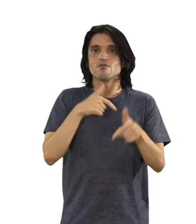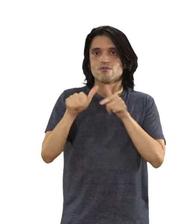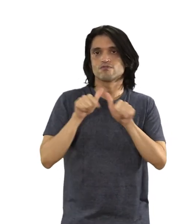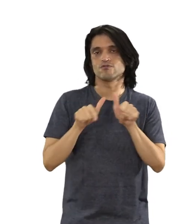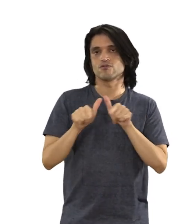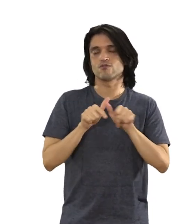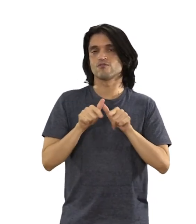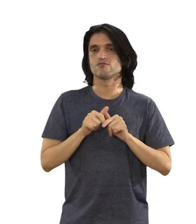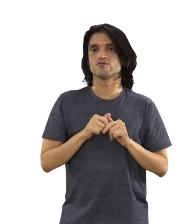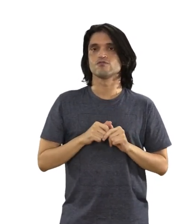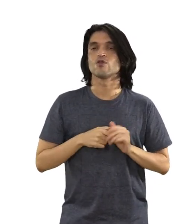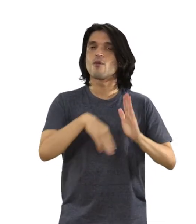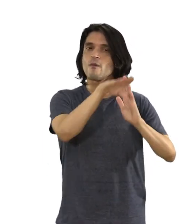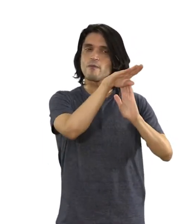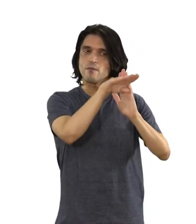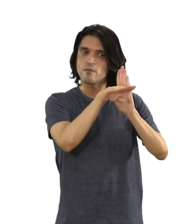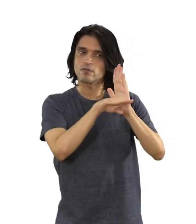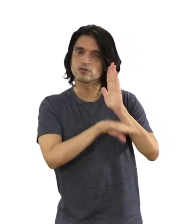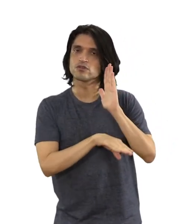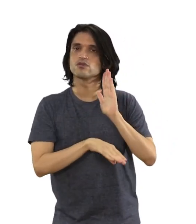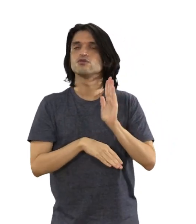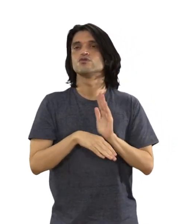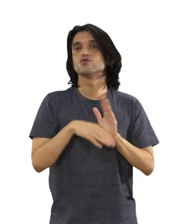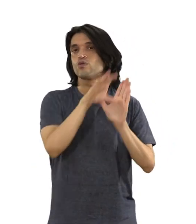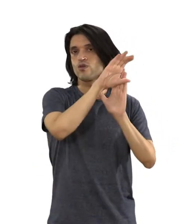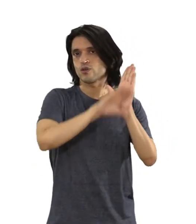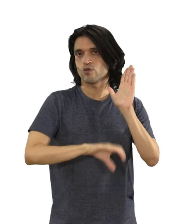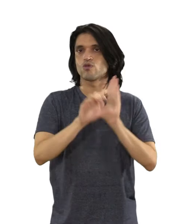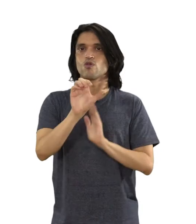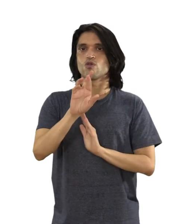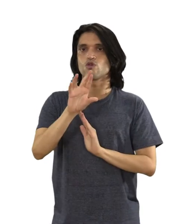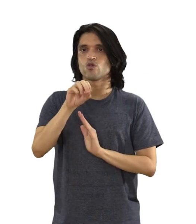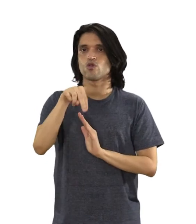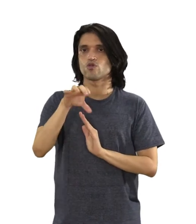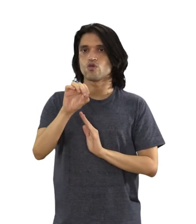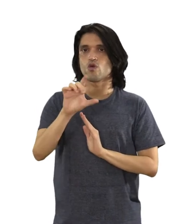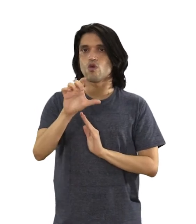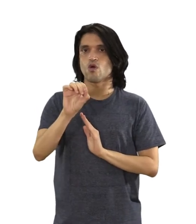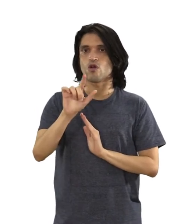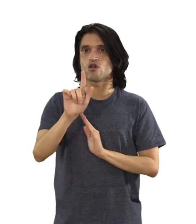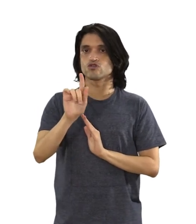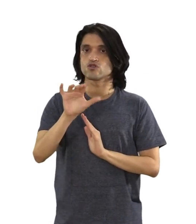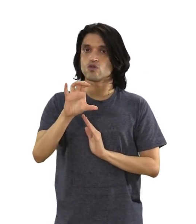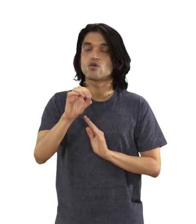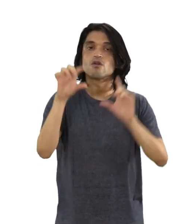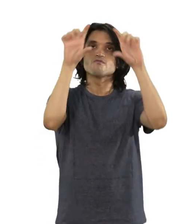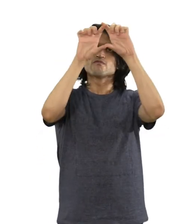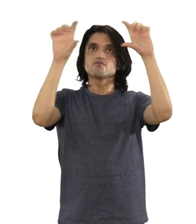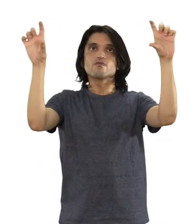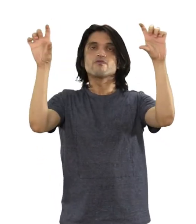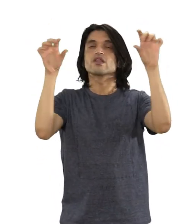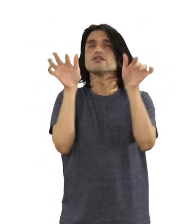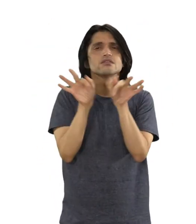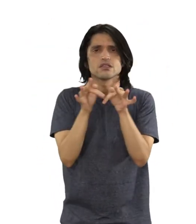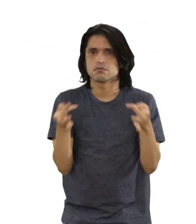Modelo de um currículo cronológico. Cabeçalho: deve ser simples, nome completo